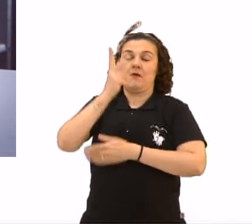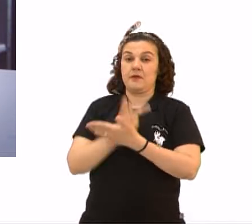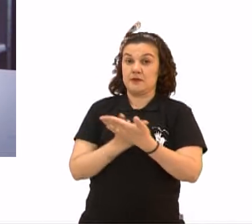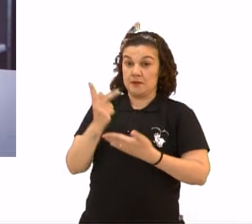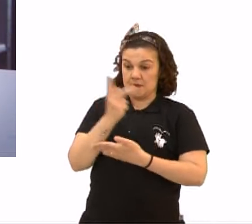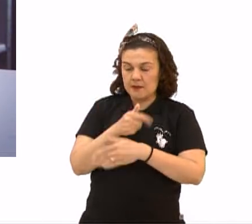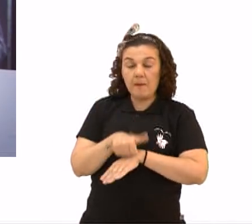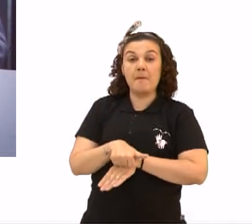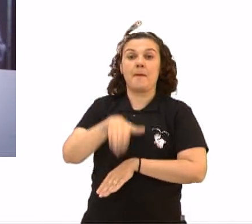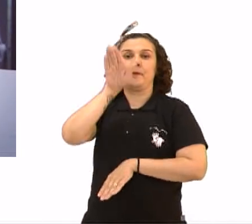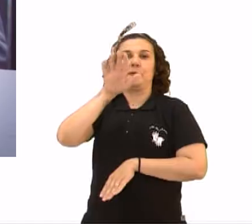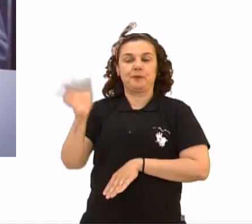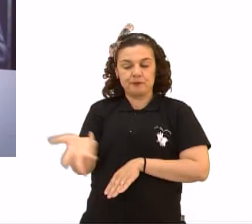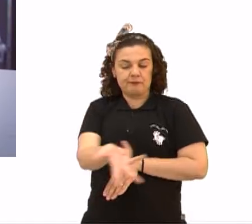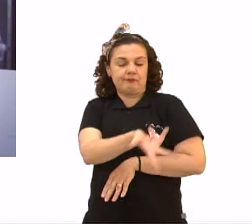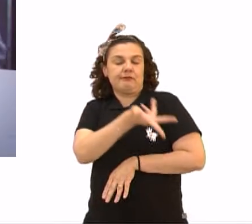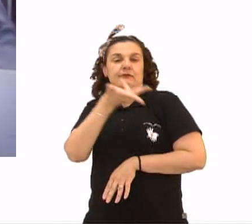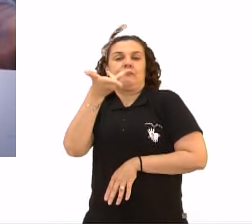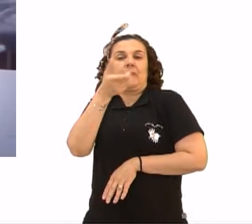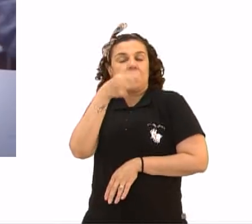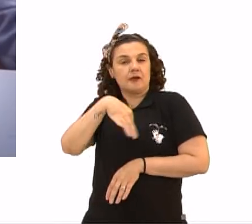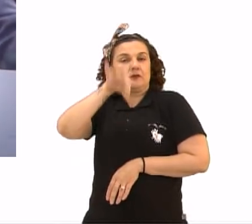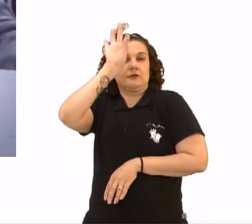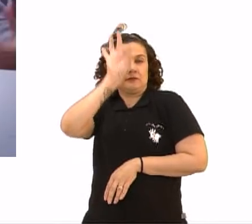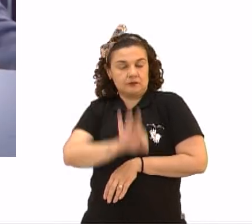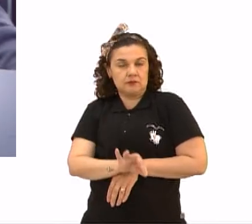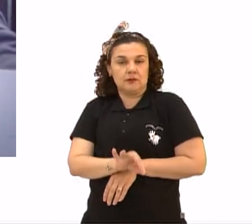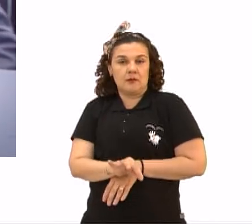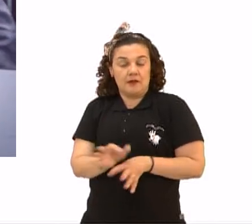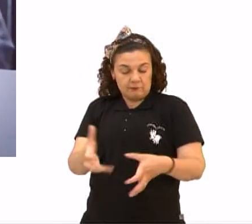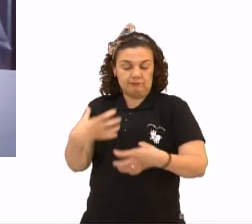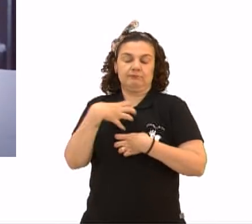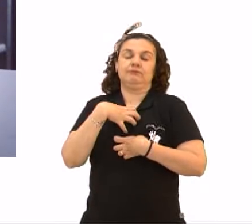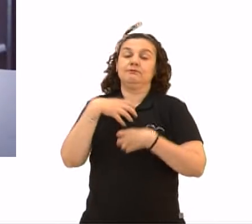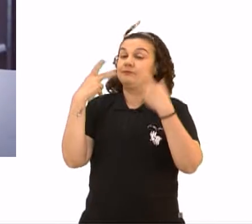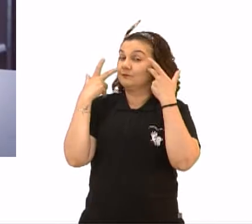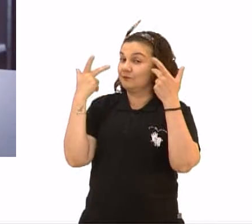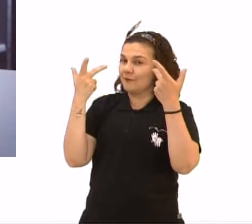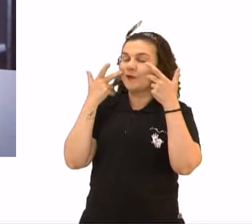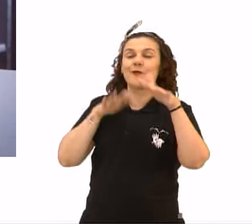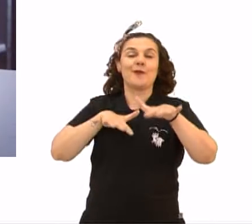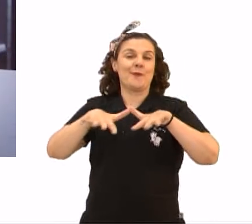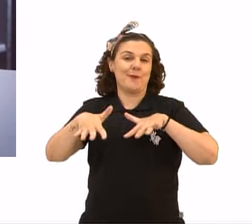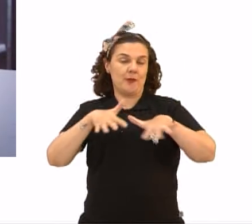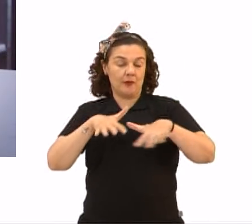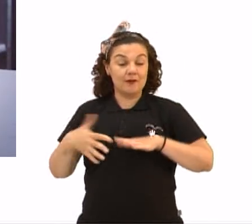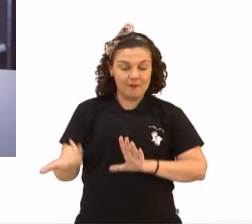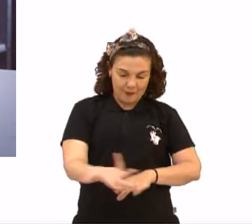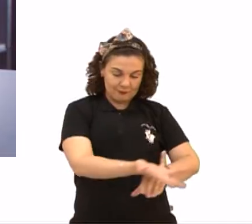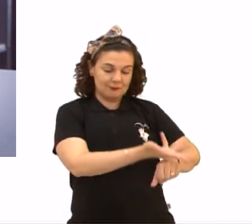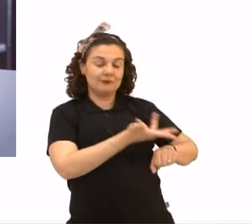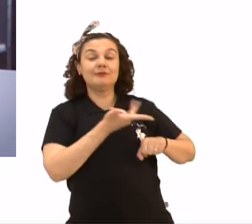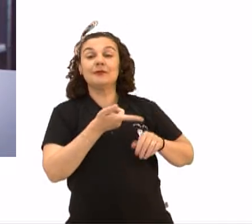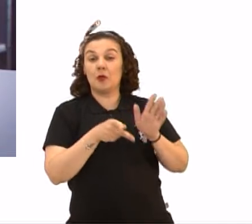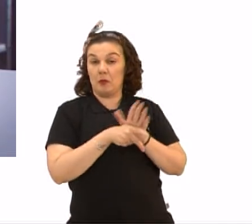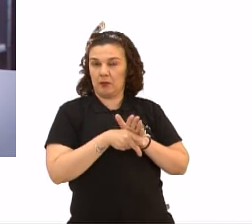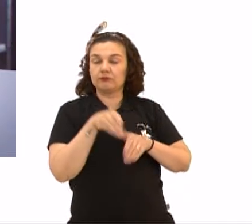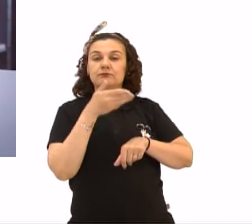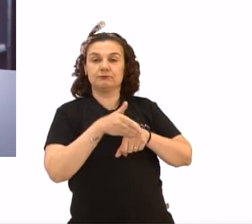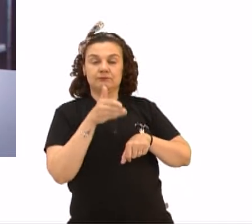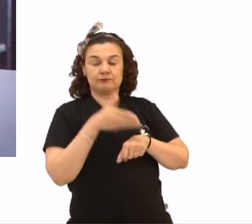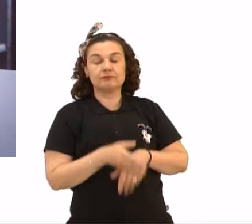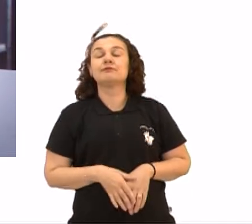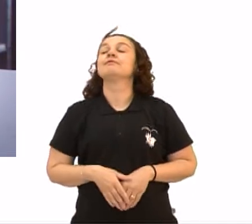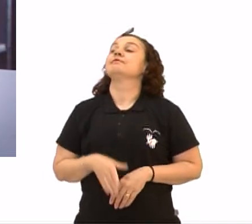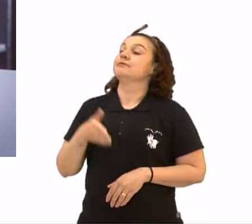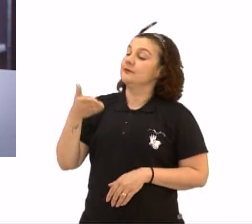mais você consegue soltar teu traço e dar a intenção natural de movimento. Aperfeiçoando a técnica, né? Isso. Necessário mas é também, muito que eu